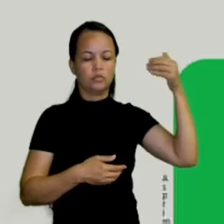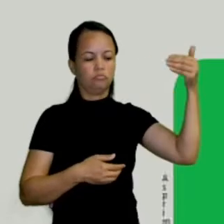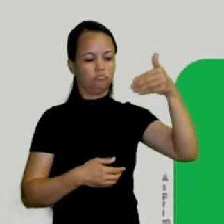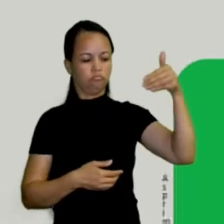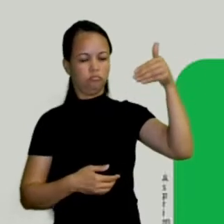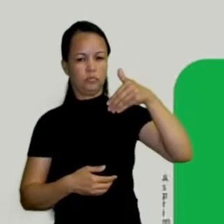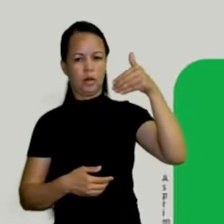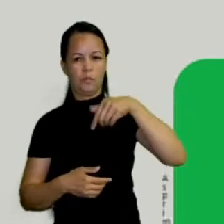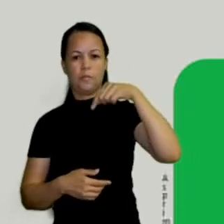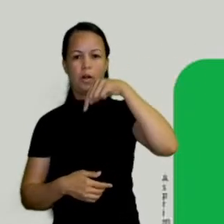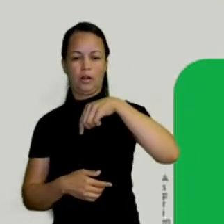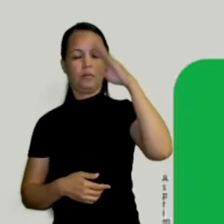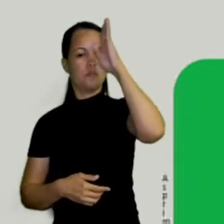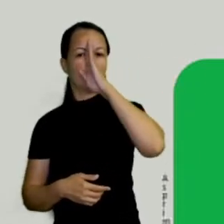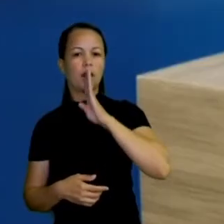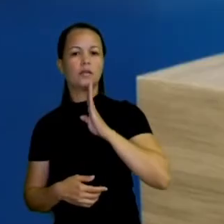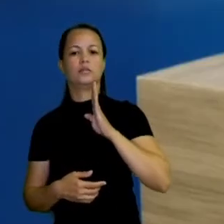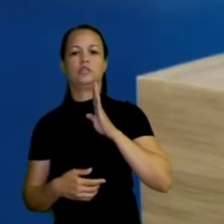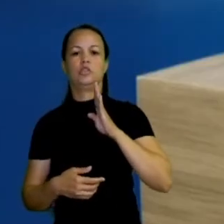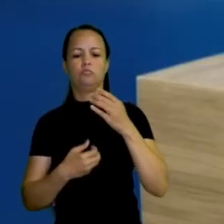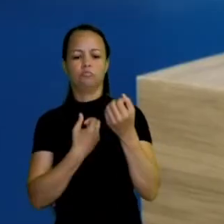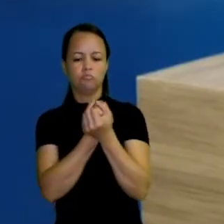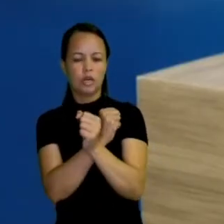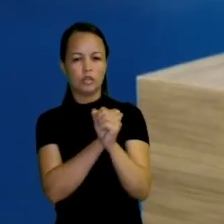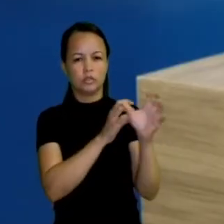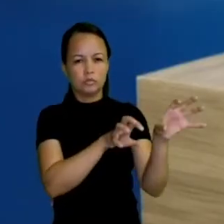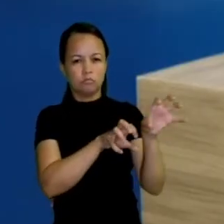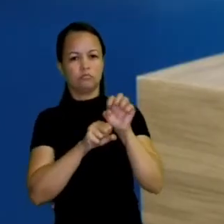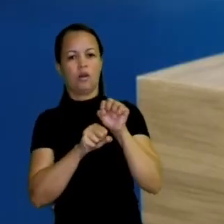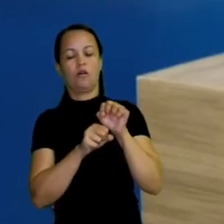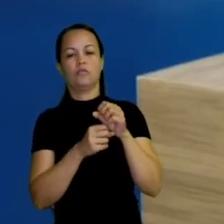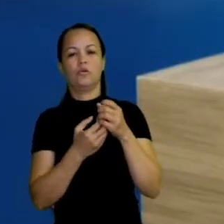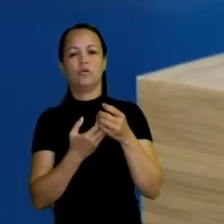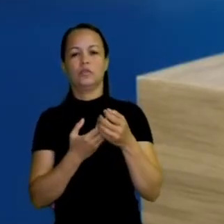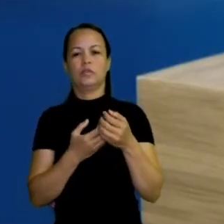foram trazidos à força e realmente eles foram